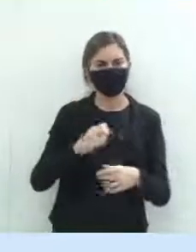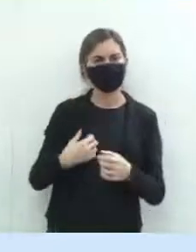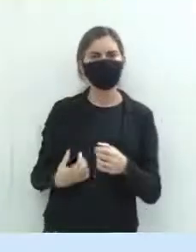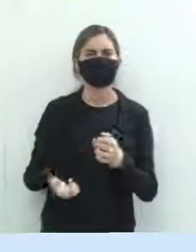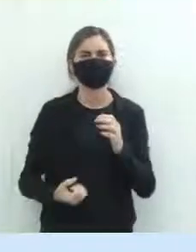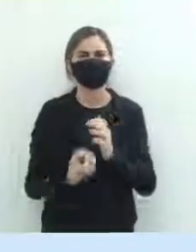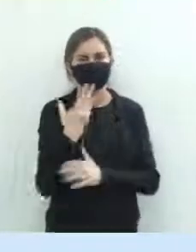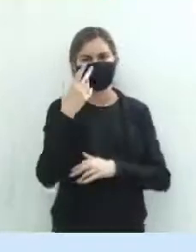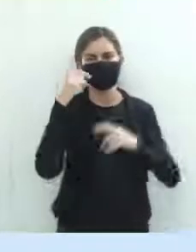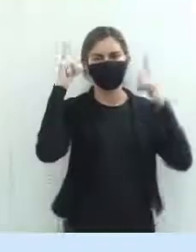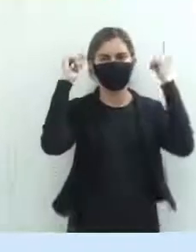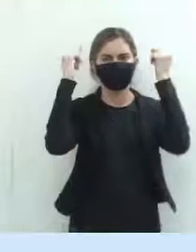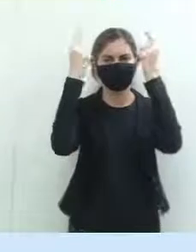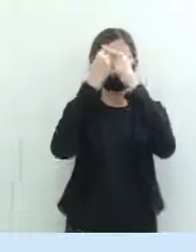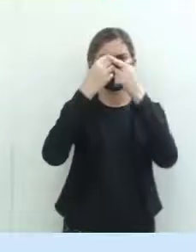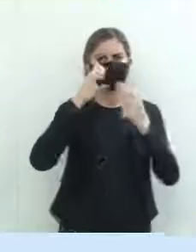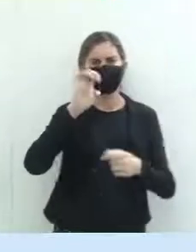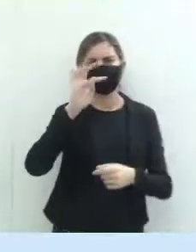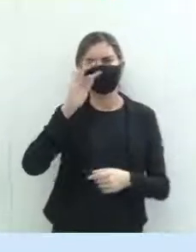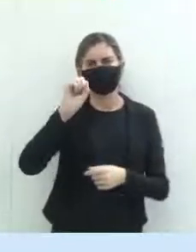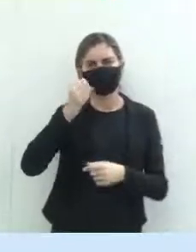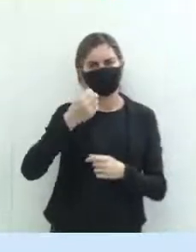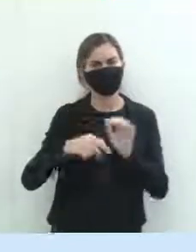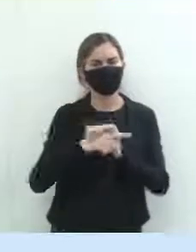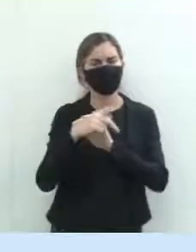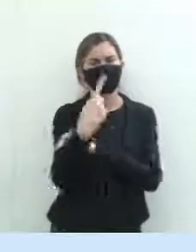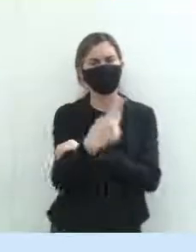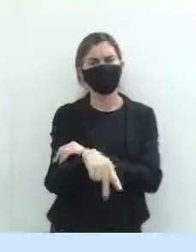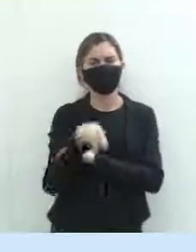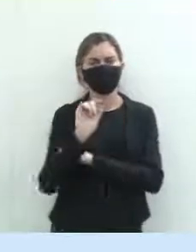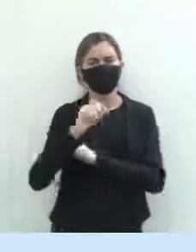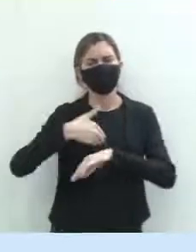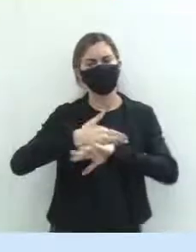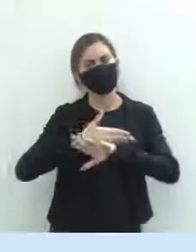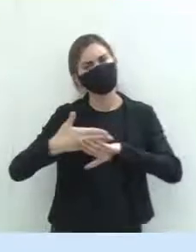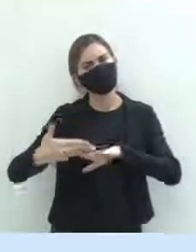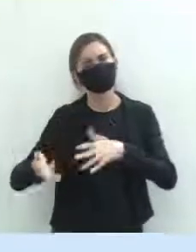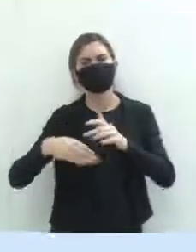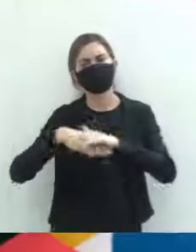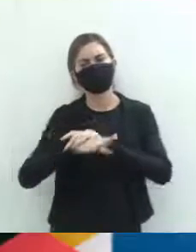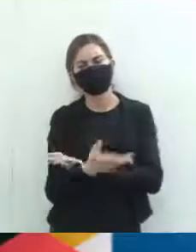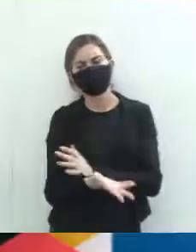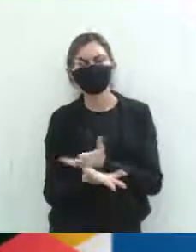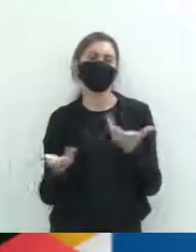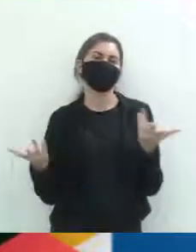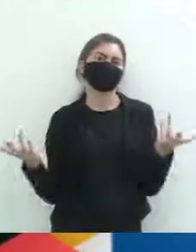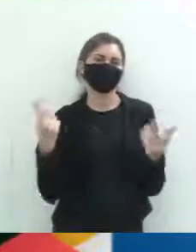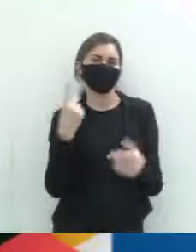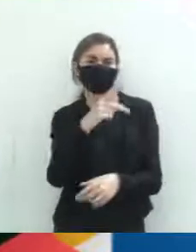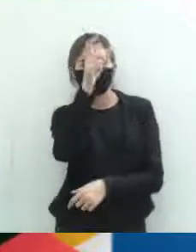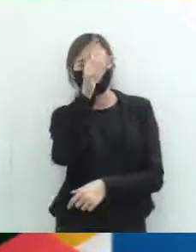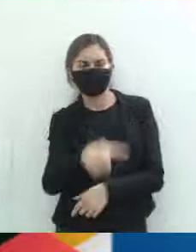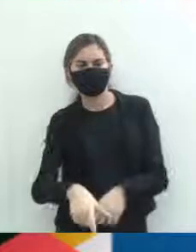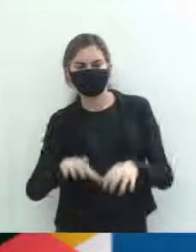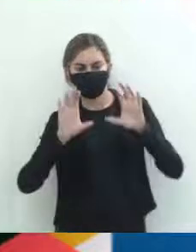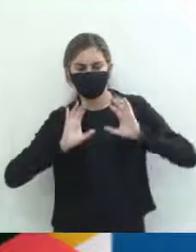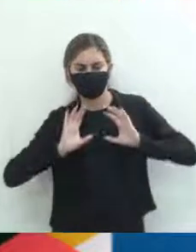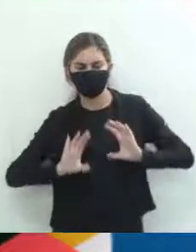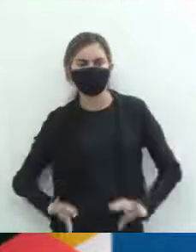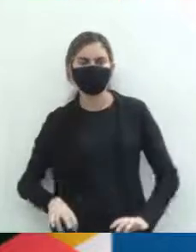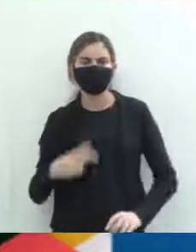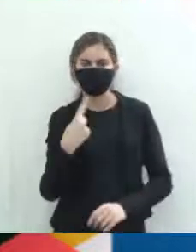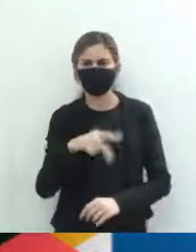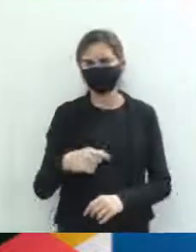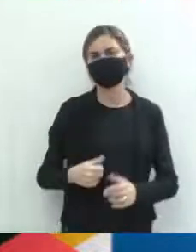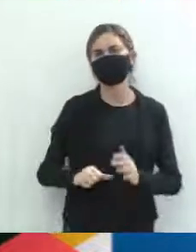grega, ethos, né? Que diz respeito ao quê? Ao costume, aos seus hábitos, ao seu comportamento. Então,